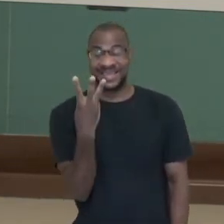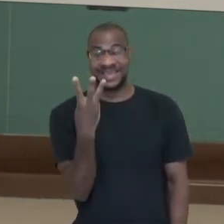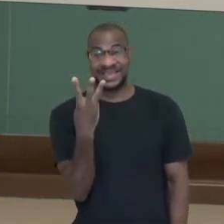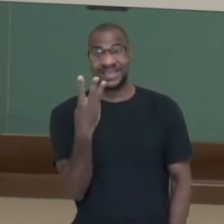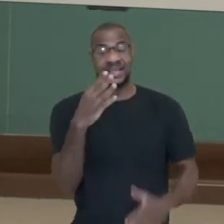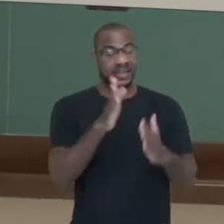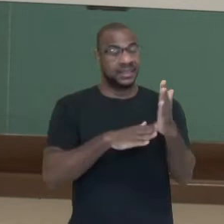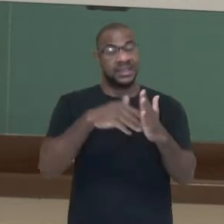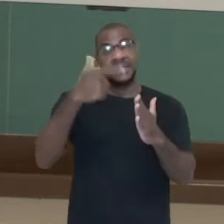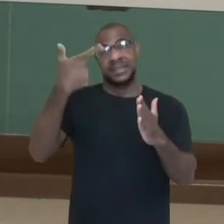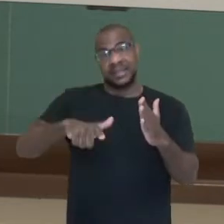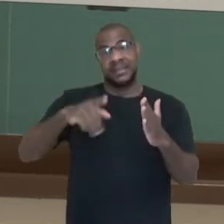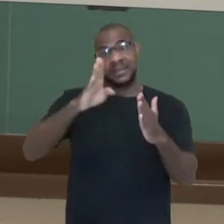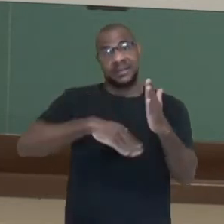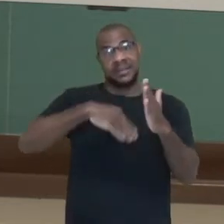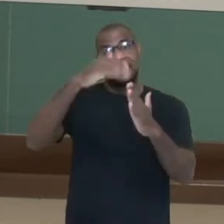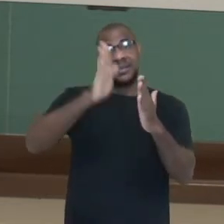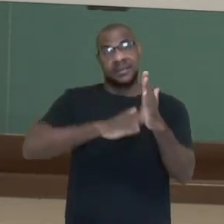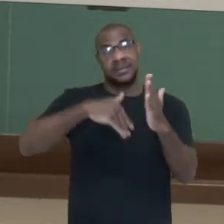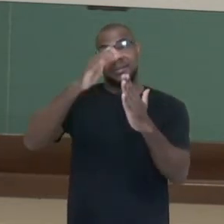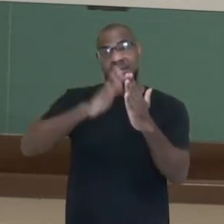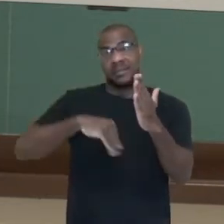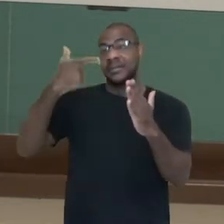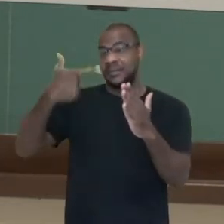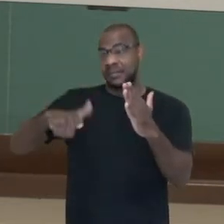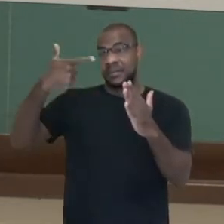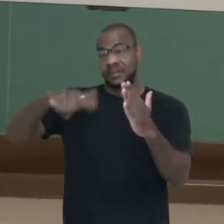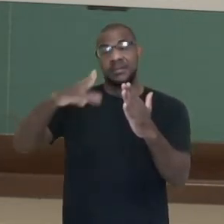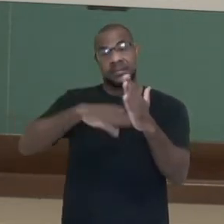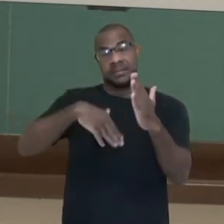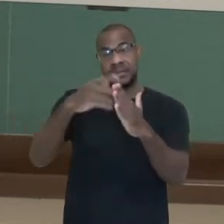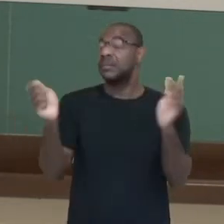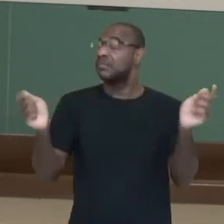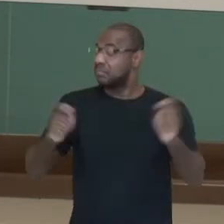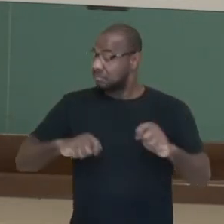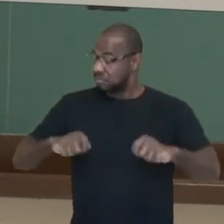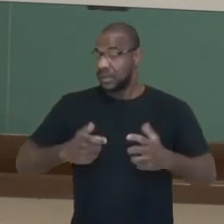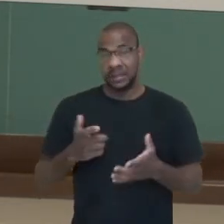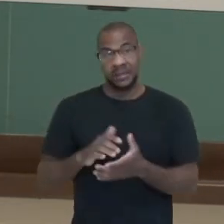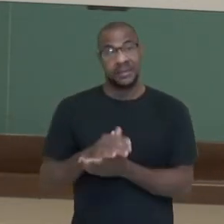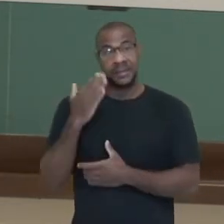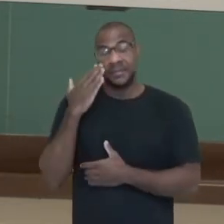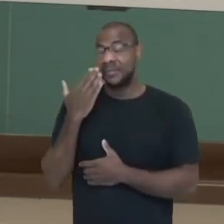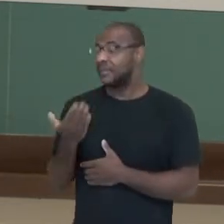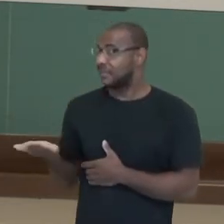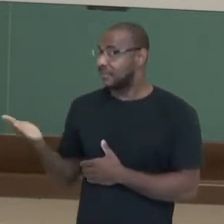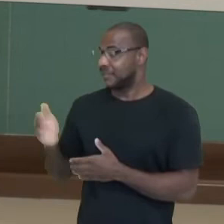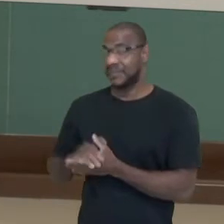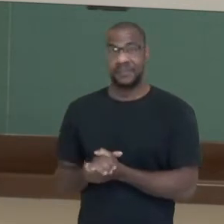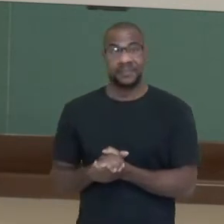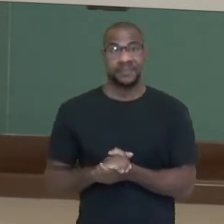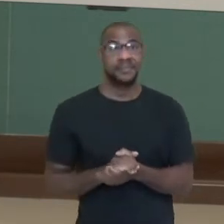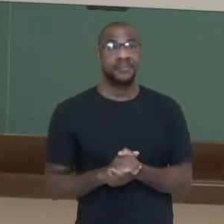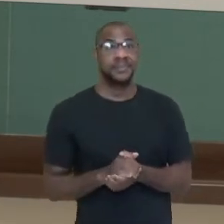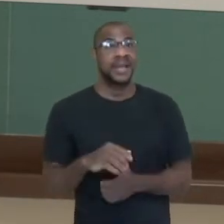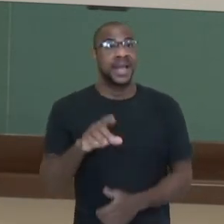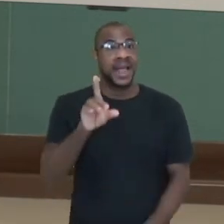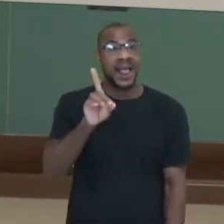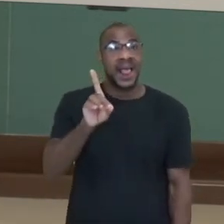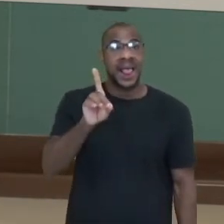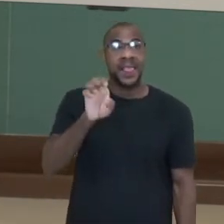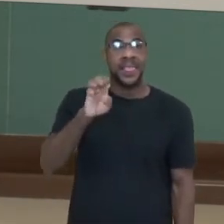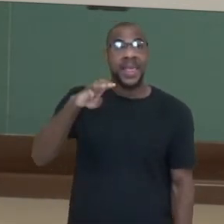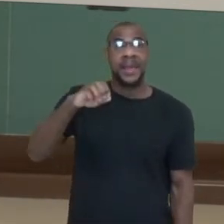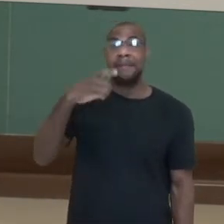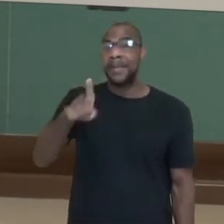demãos, 3 vezes. Por quê? Para que fique bem pintado, vamos dizer assim, né? Para que cubra todas as imperfeições que uma demão de tinta só